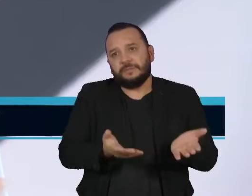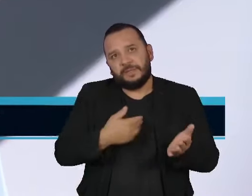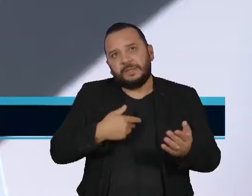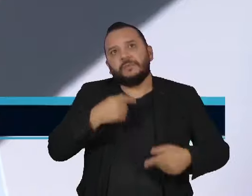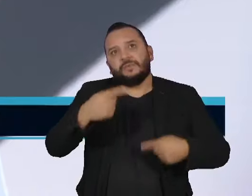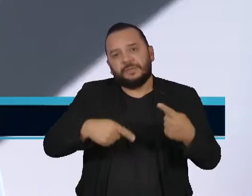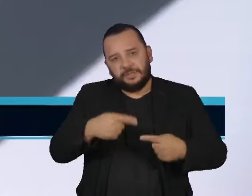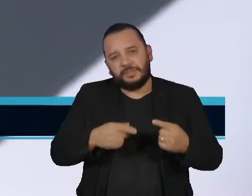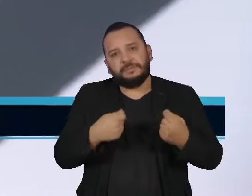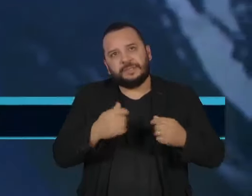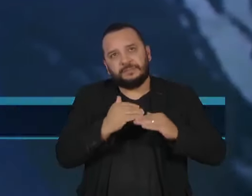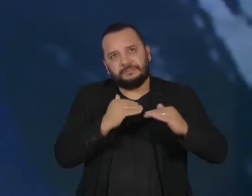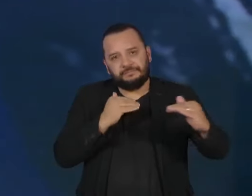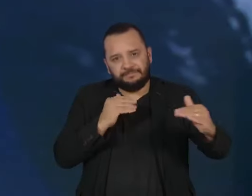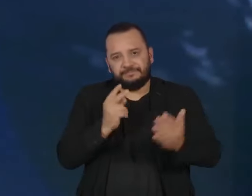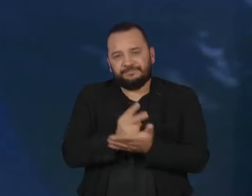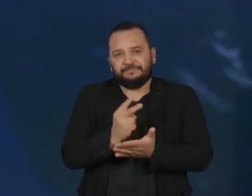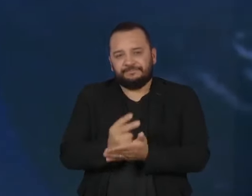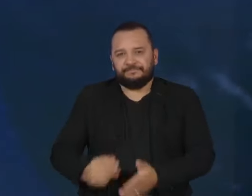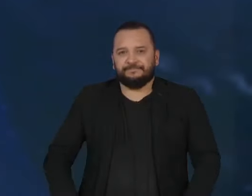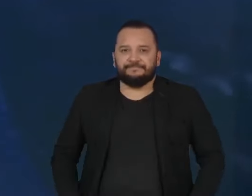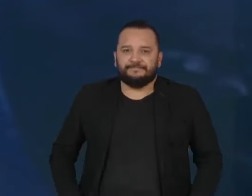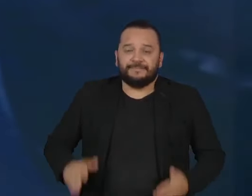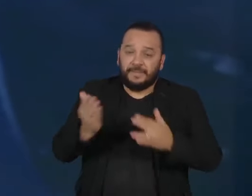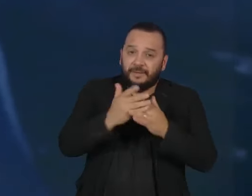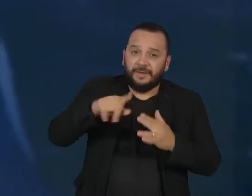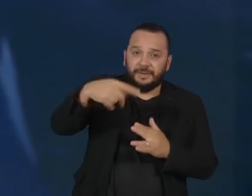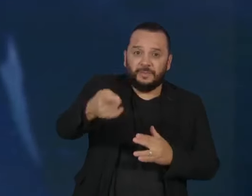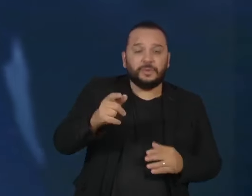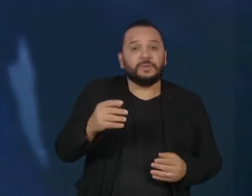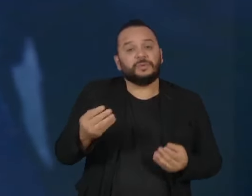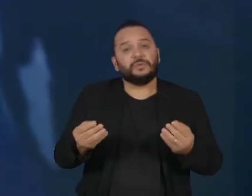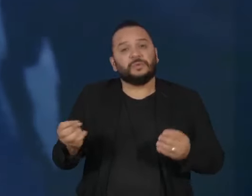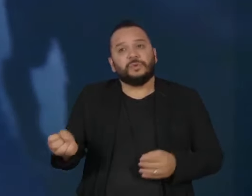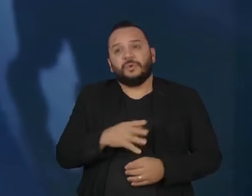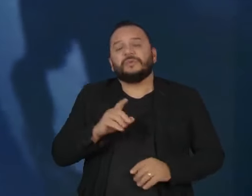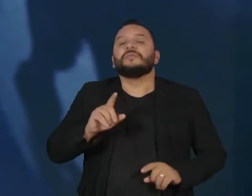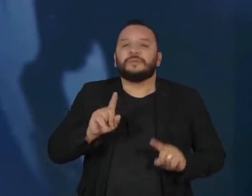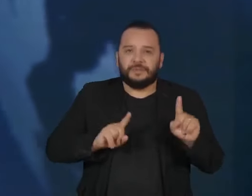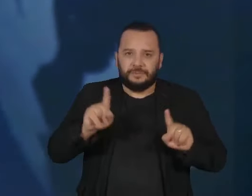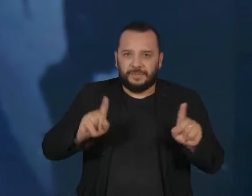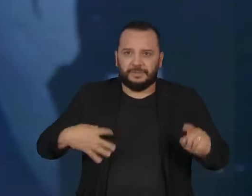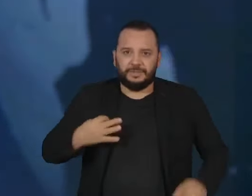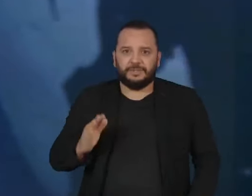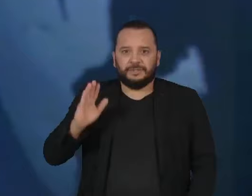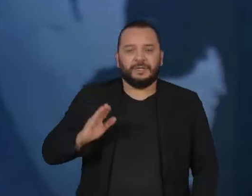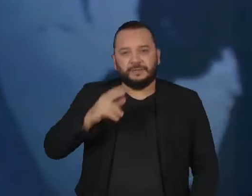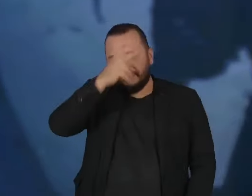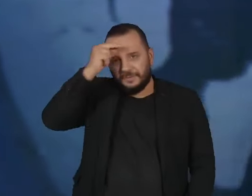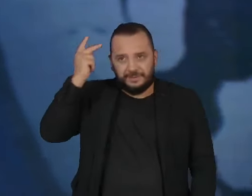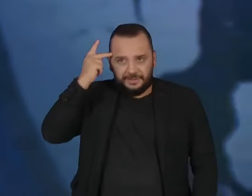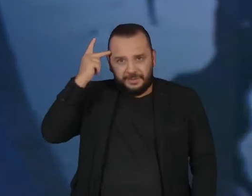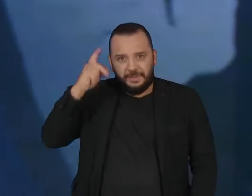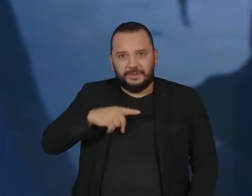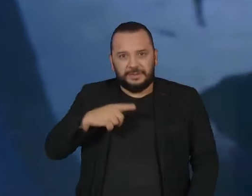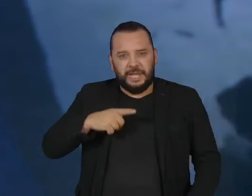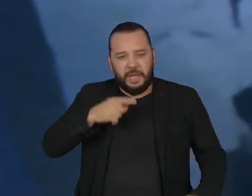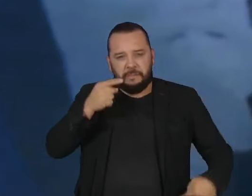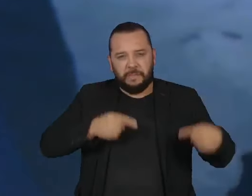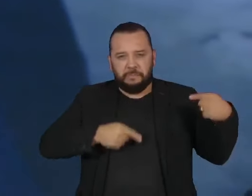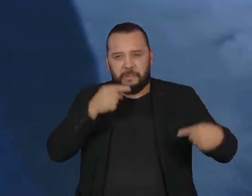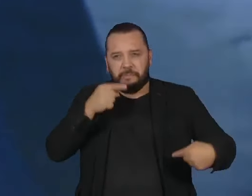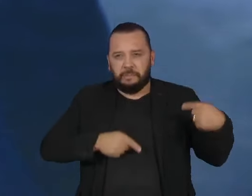ser permanente. E depois do intervalo, novo debate entre candidatos à Prefeitura de São Paulo tem bate-boca e